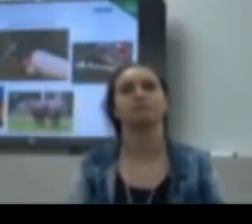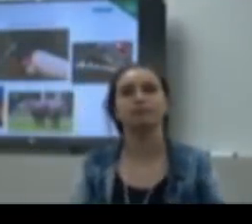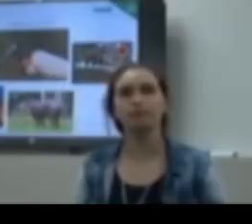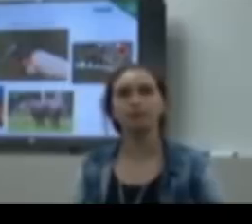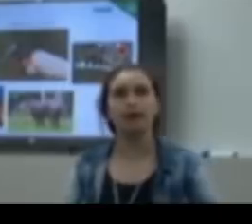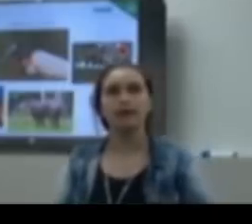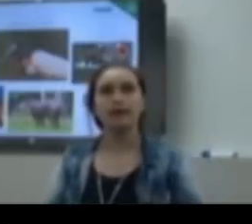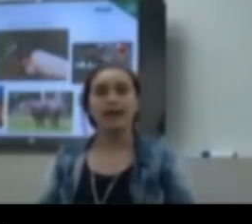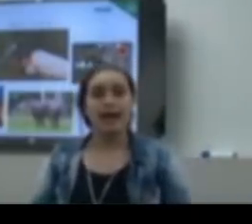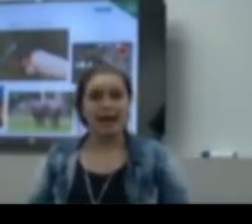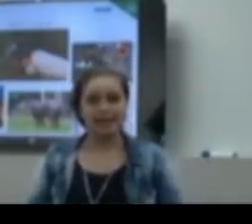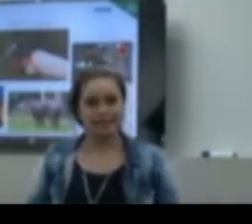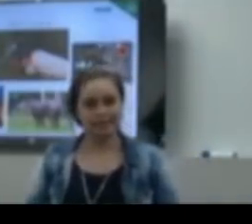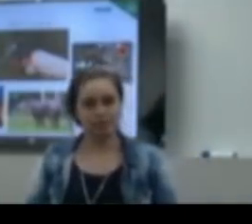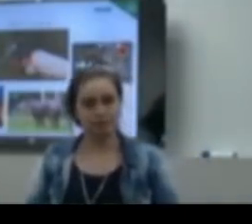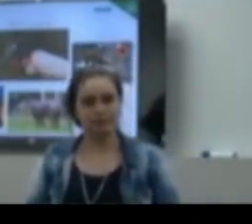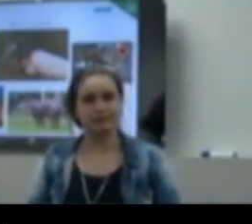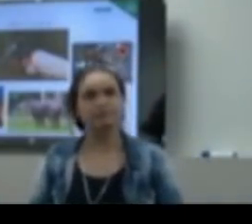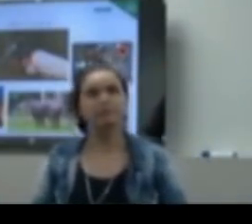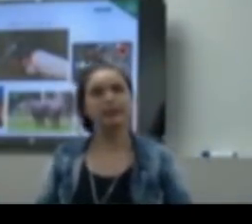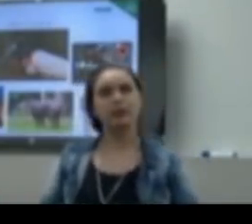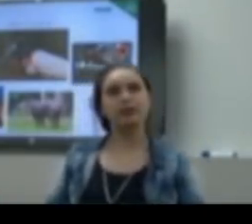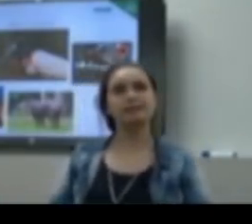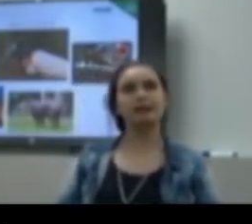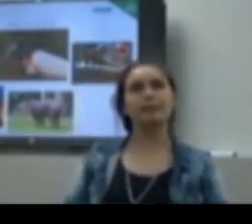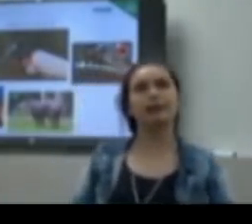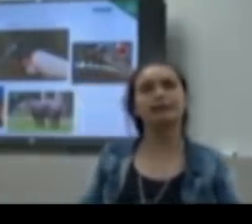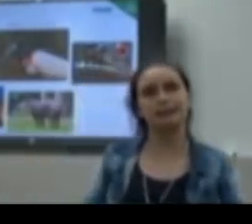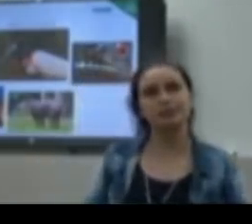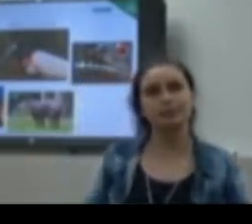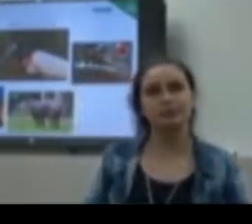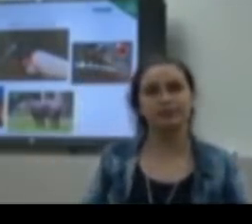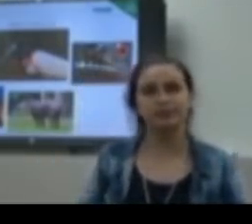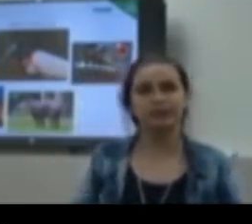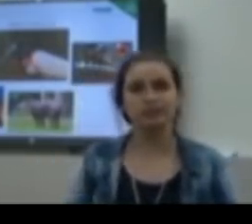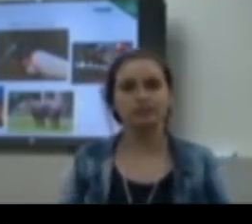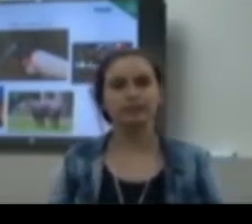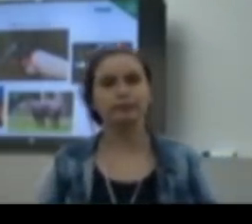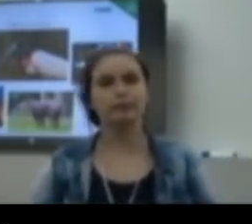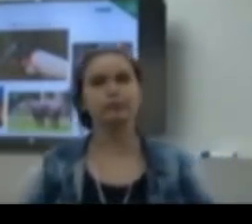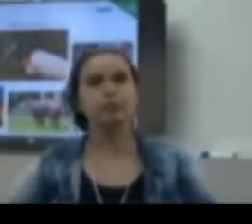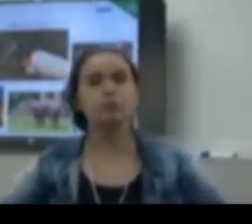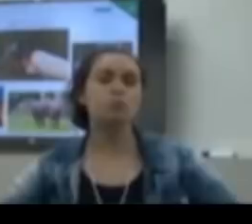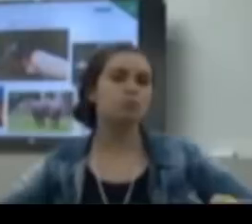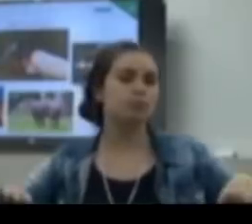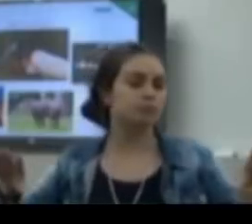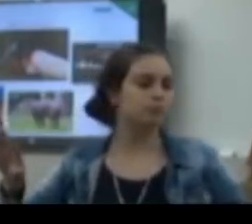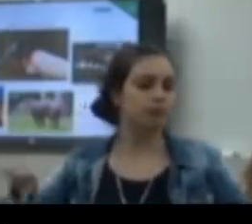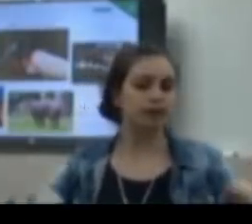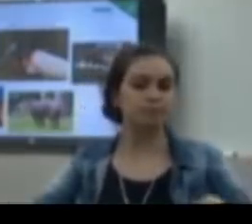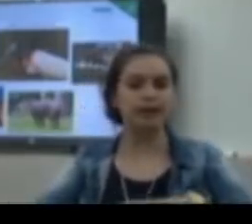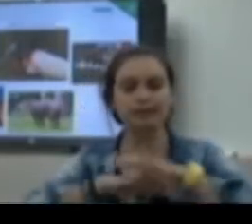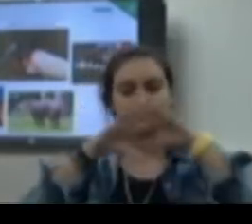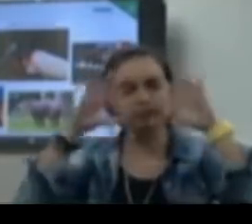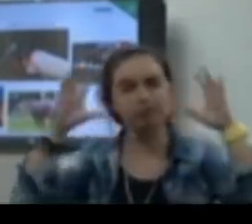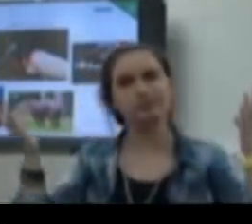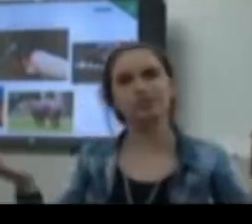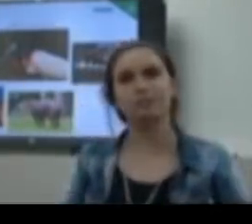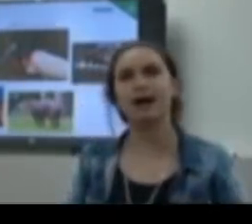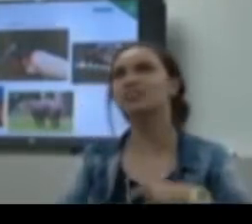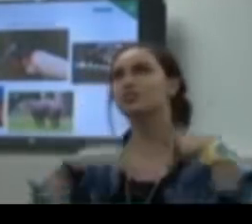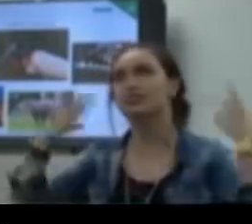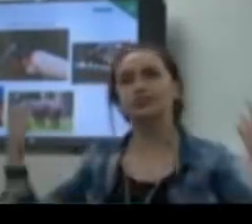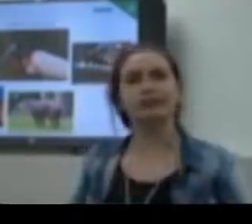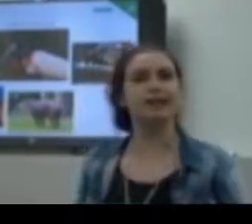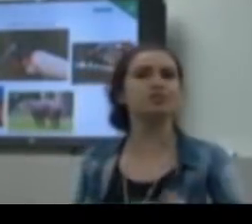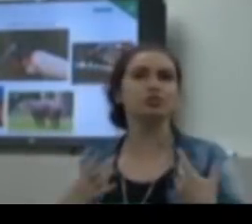ali. Essa região do Pantanal também é conhecida pela grande biodiversidade. Tá? Então a gente tem uma imensa